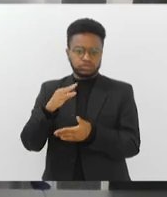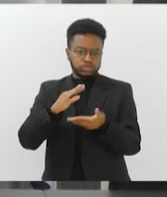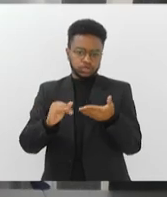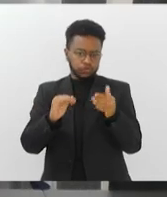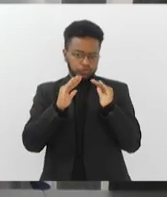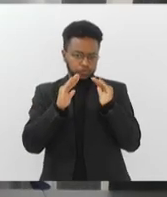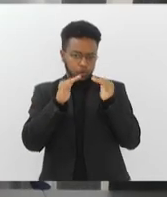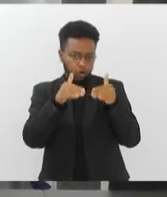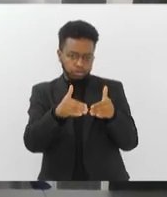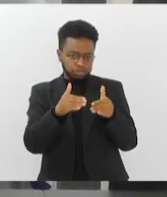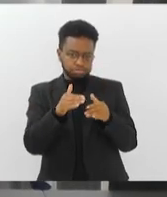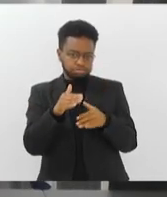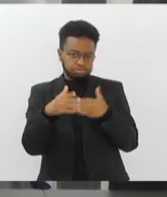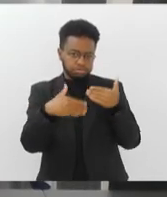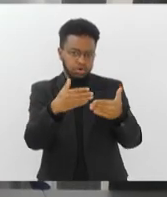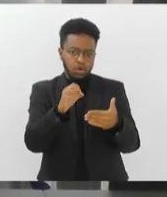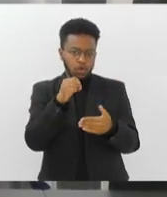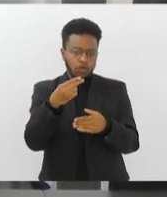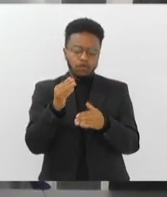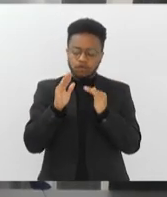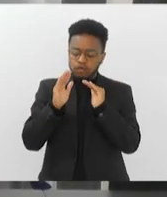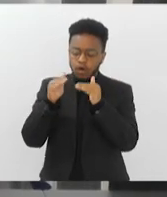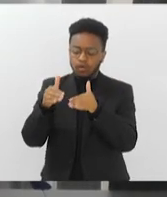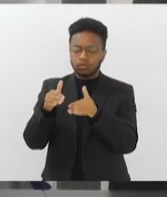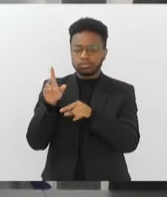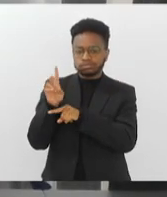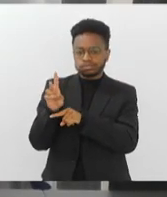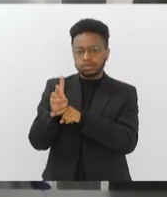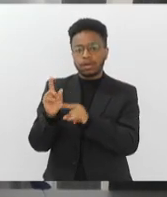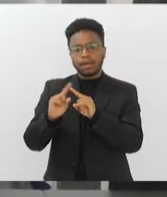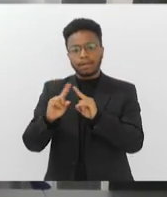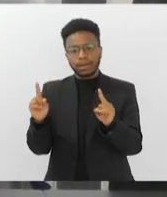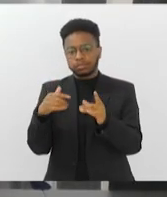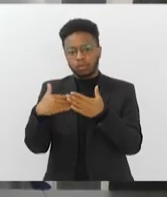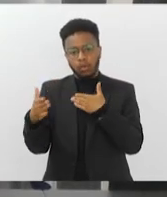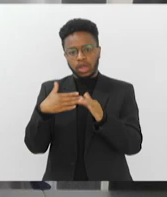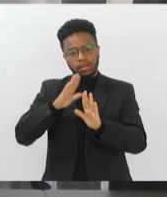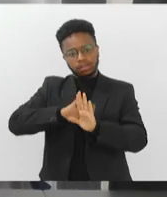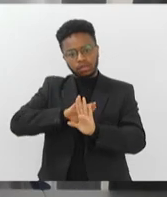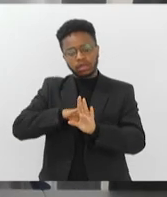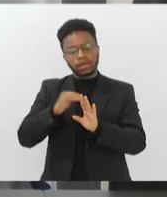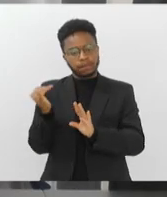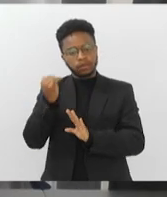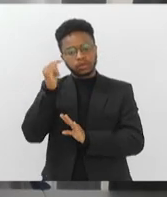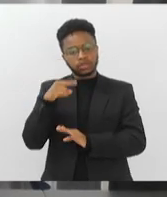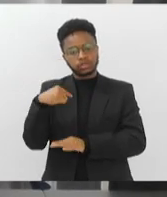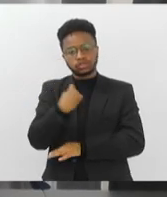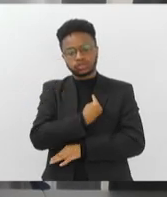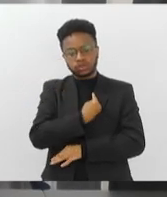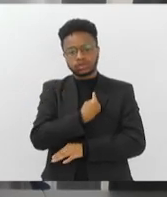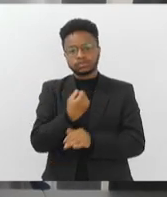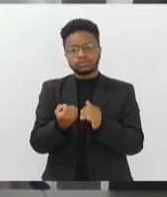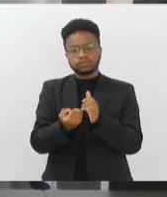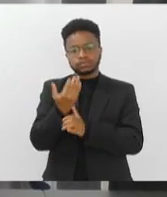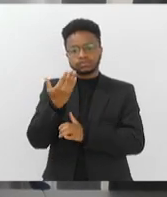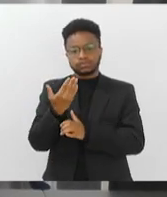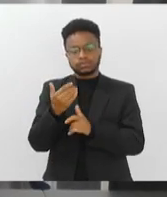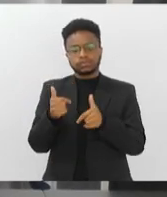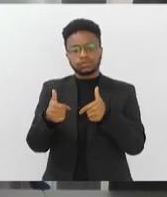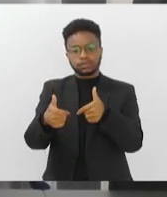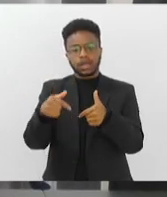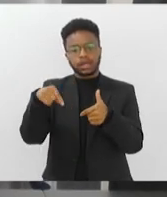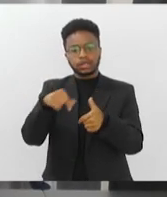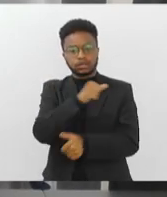mais preservacionista, independente do aspecto ideológico, é fundamental que a gente possa dar esse ativo ao Rio de Janeiro e se